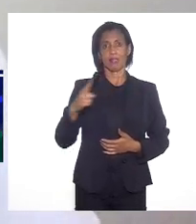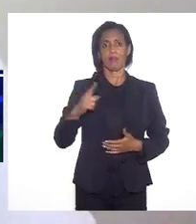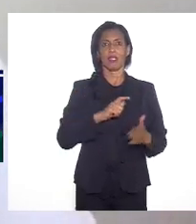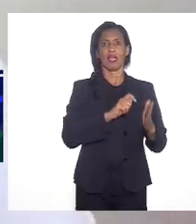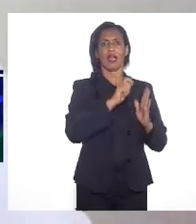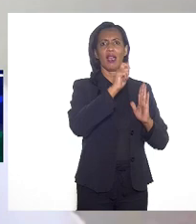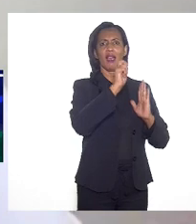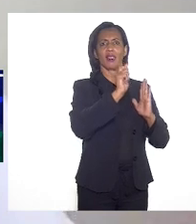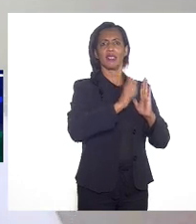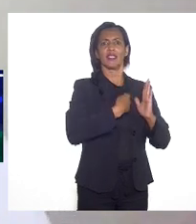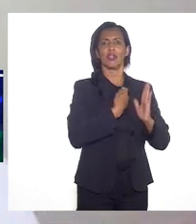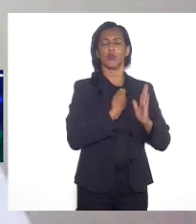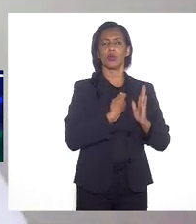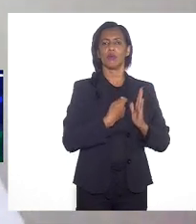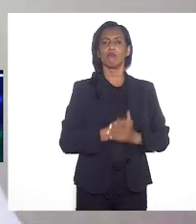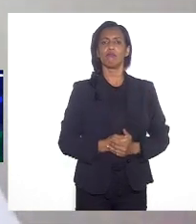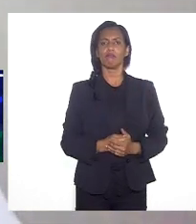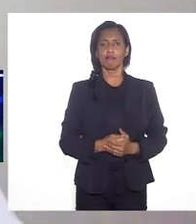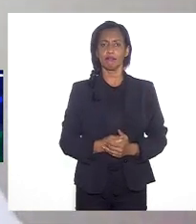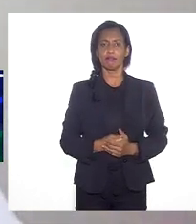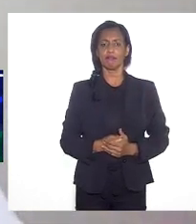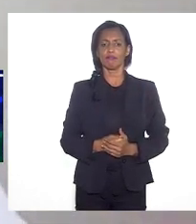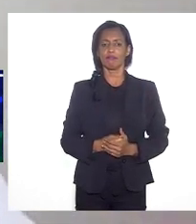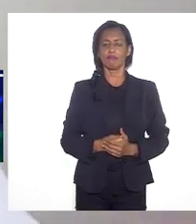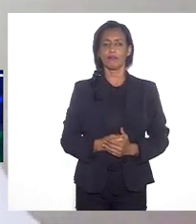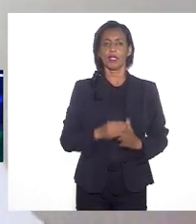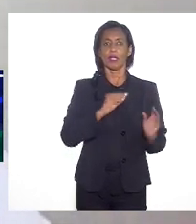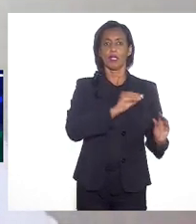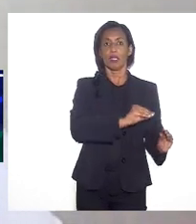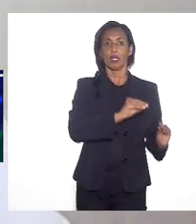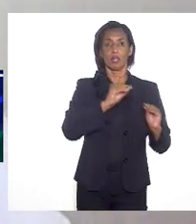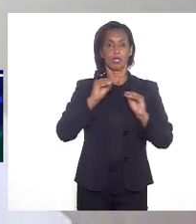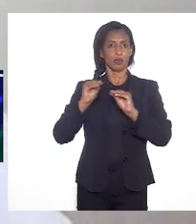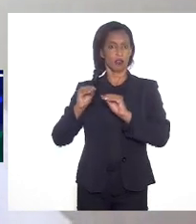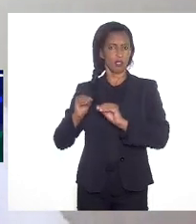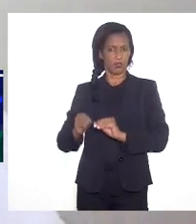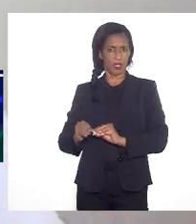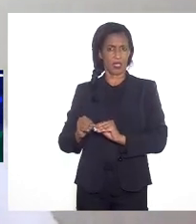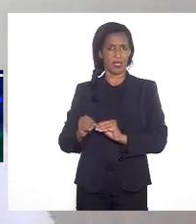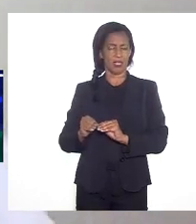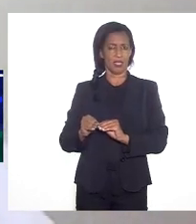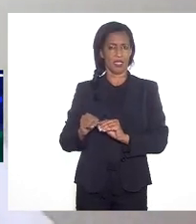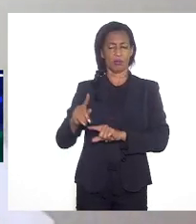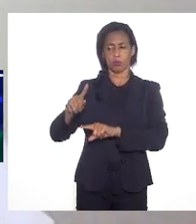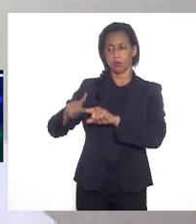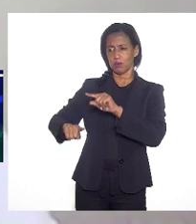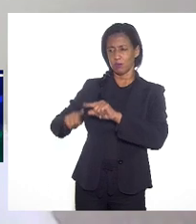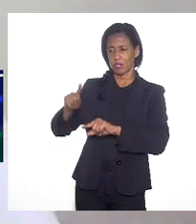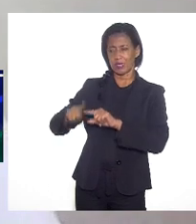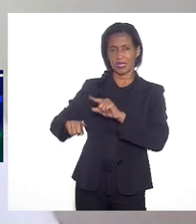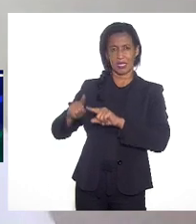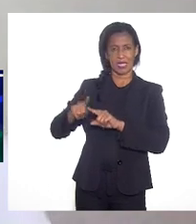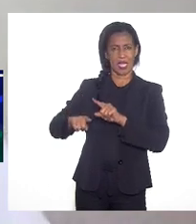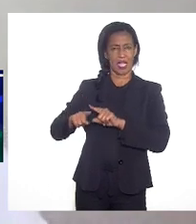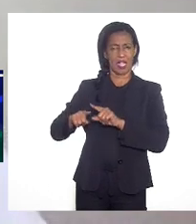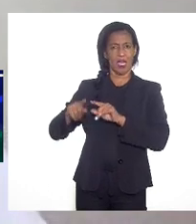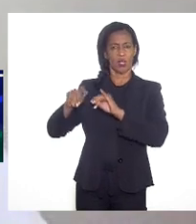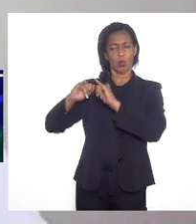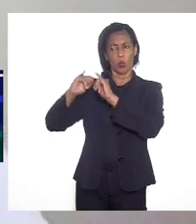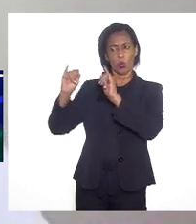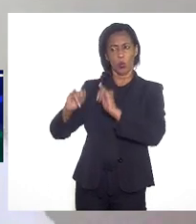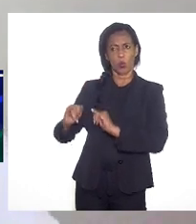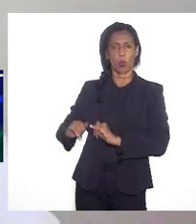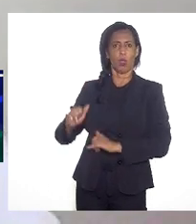assinatura definitiva da transferência de peças sagradas das